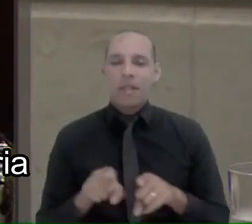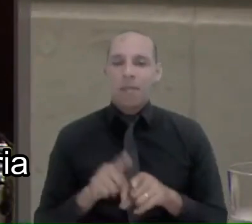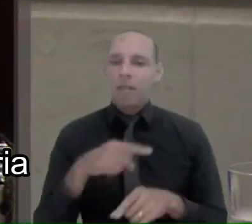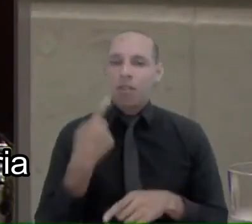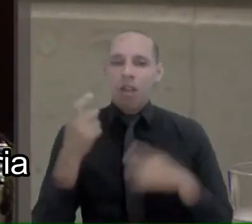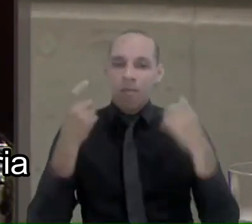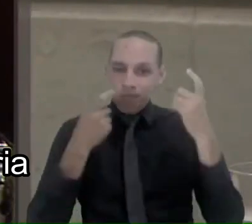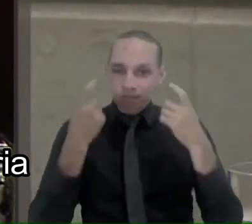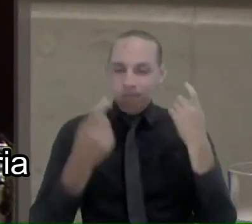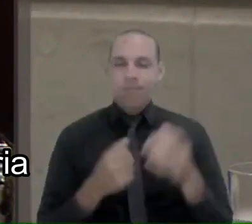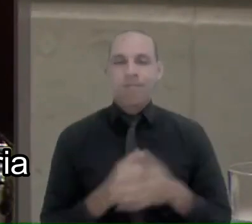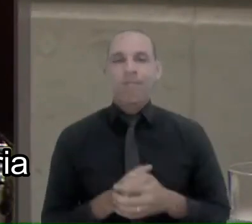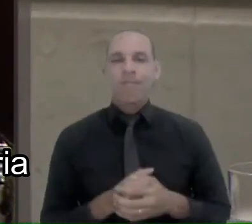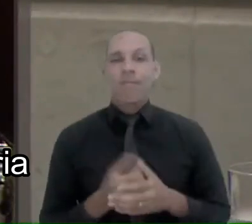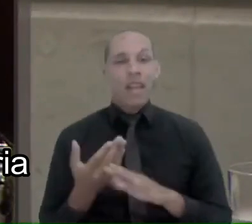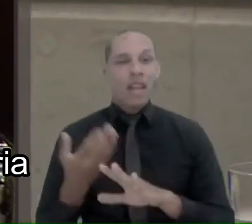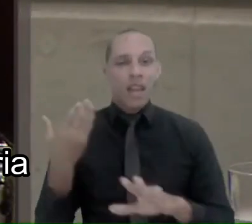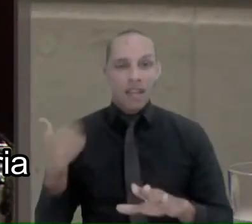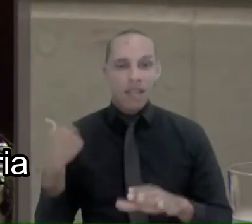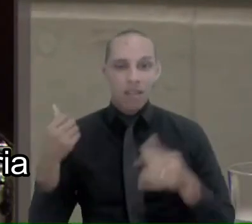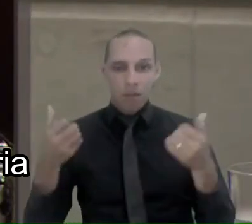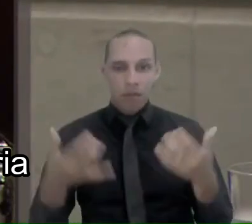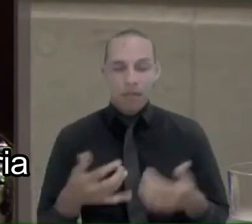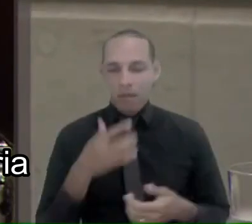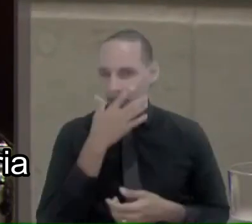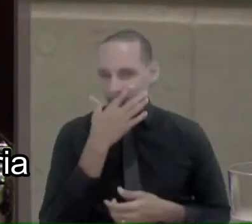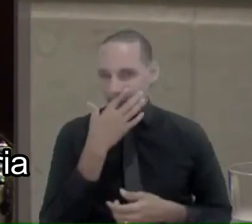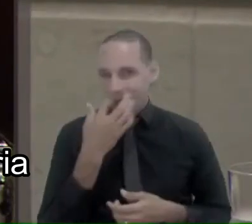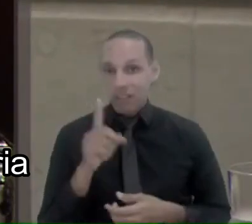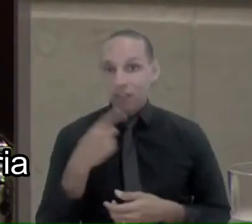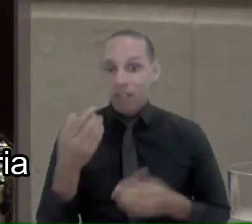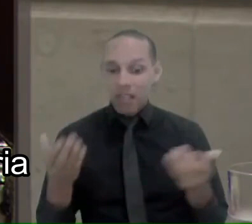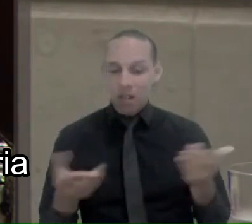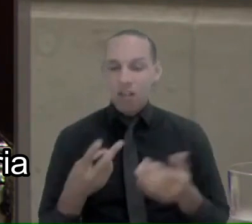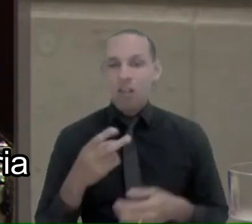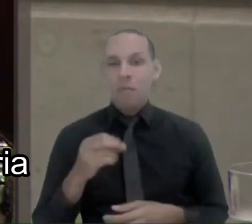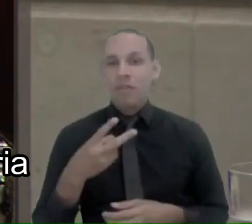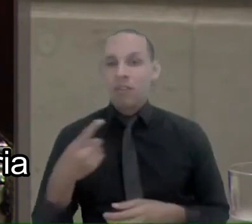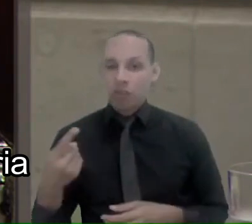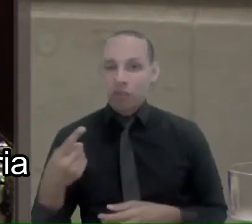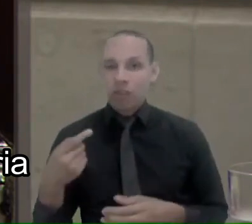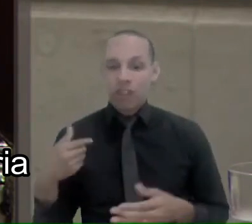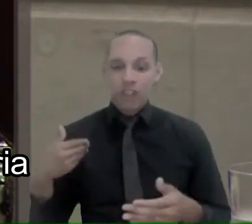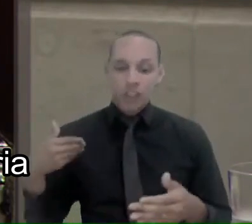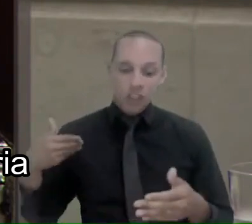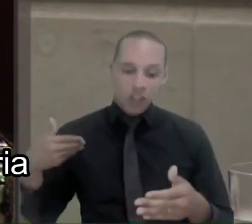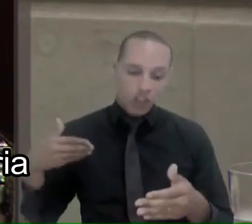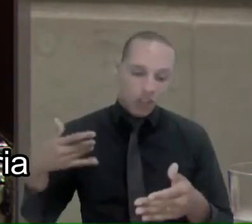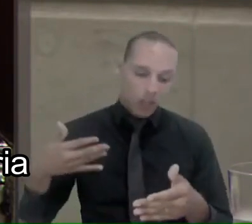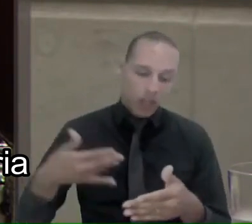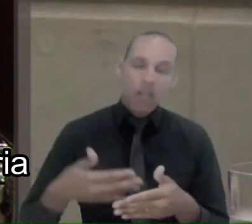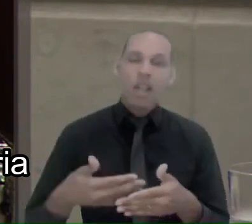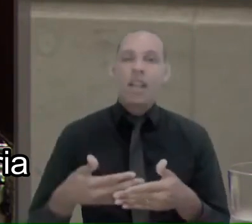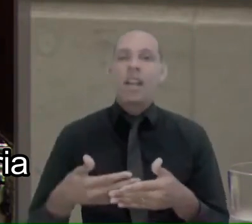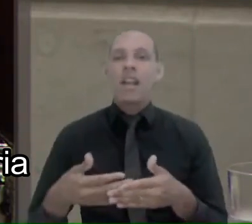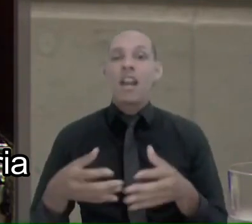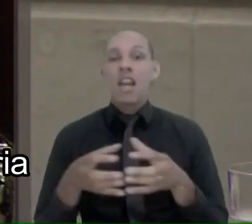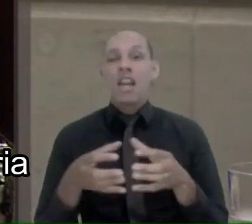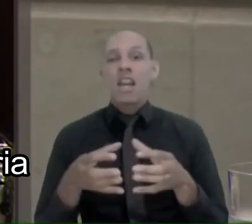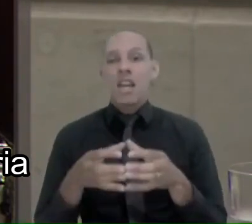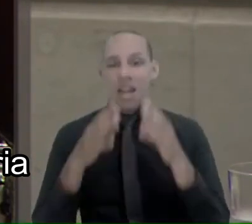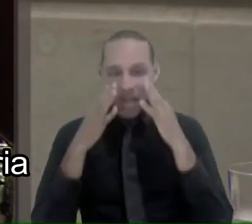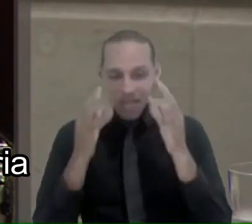Como eu disse um pouco antes da apresentação, chegamos em 2021 com um cenário muito desfavorável, uma redução enorme das equipes de atenção primária